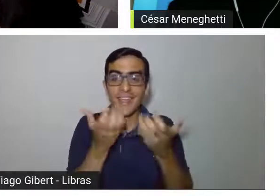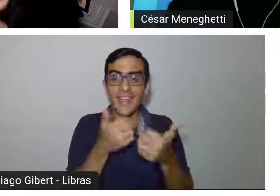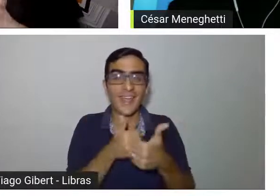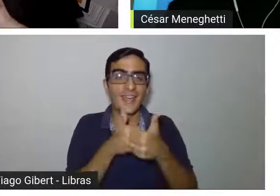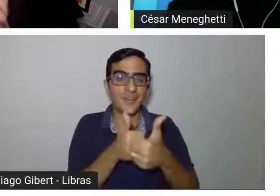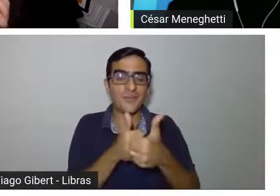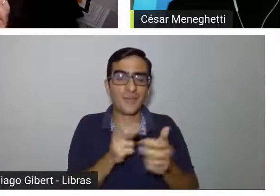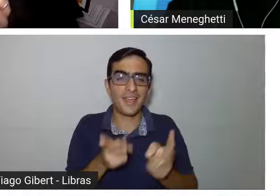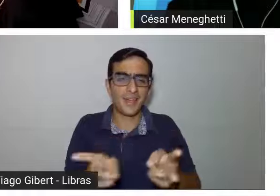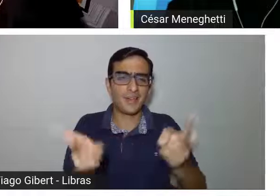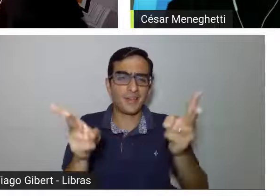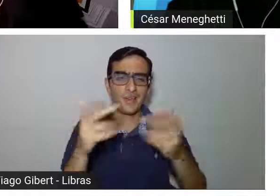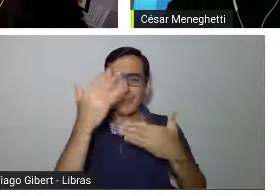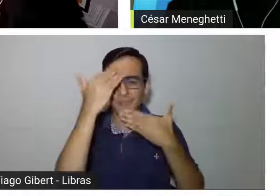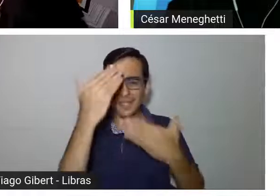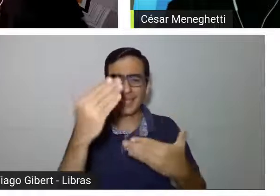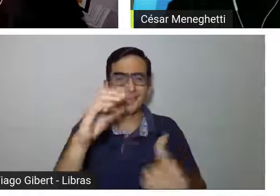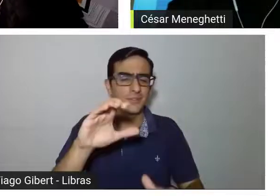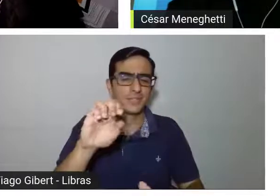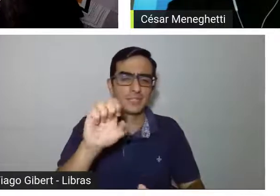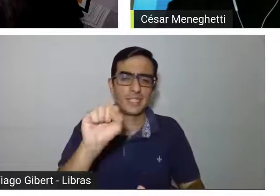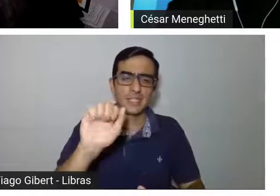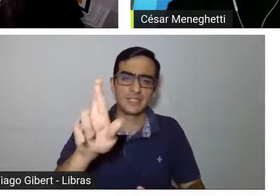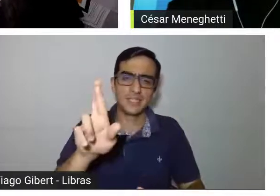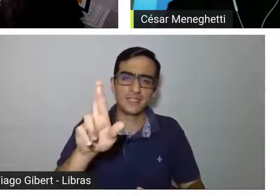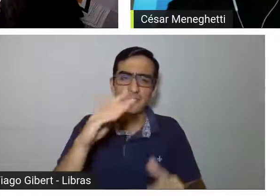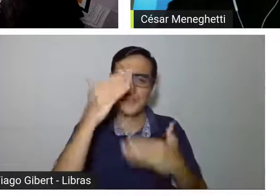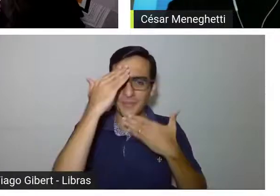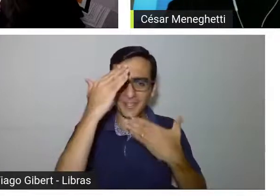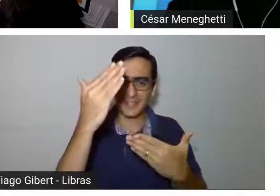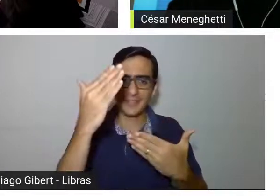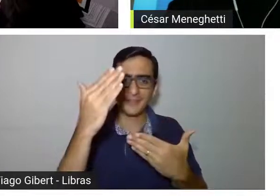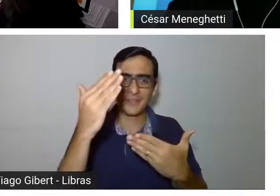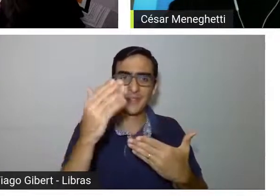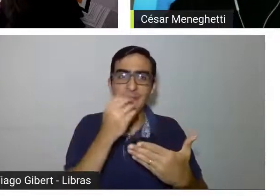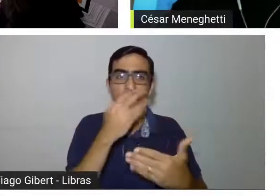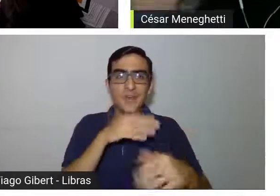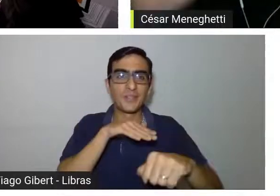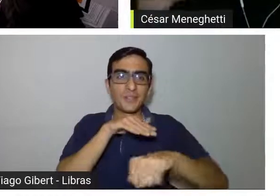vendo. Obrigada, César, obrigada. Obrigado,